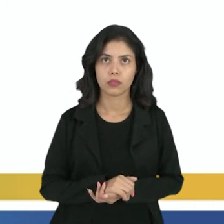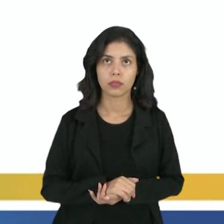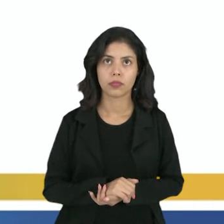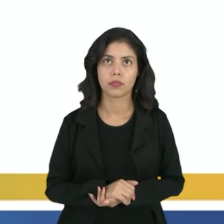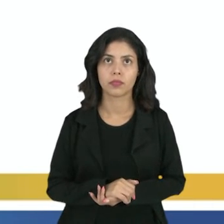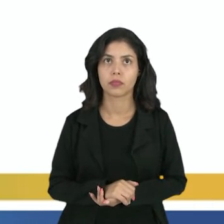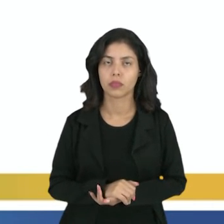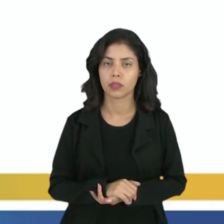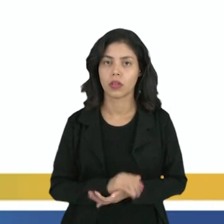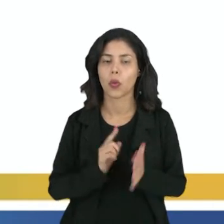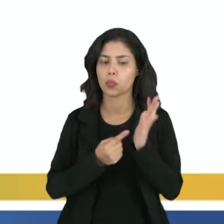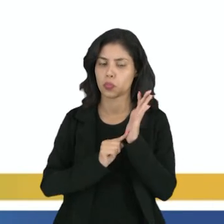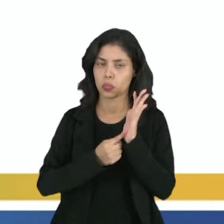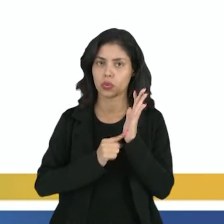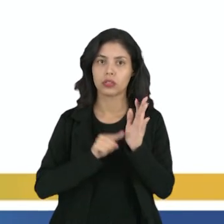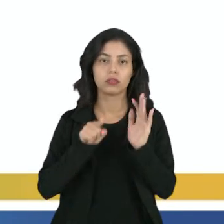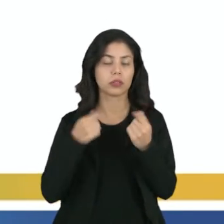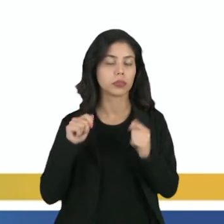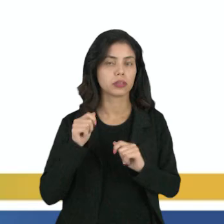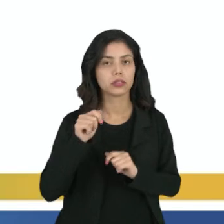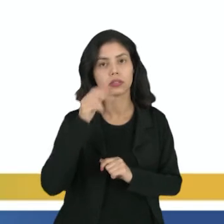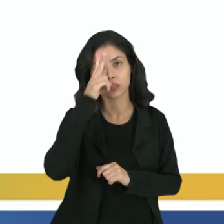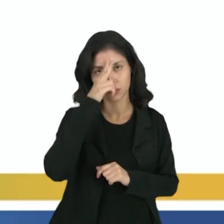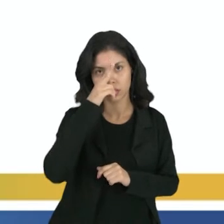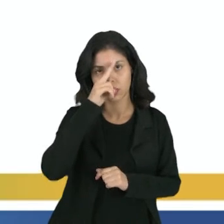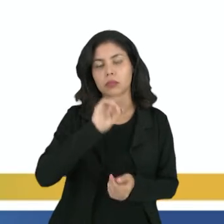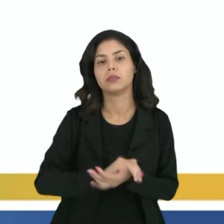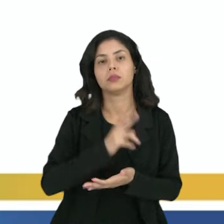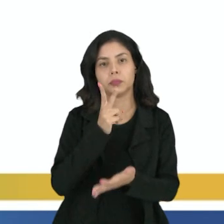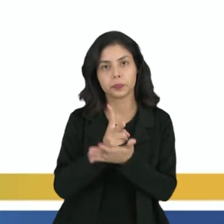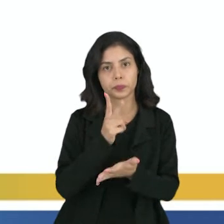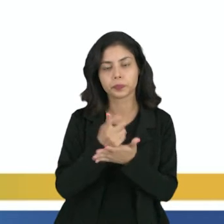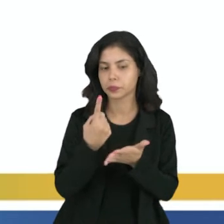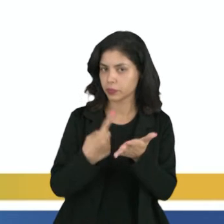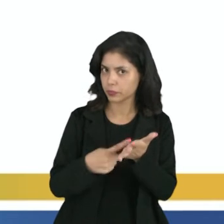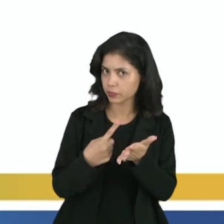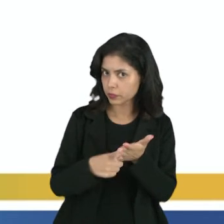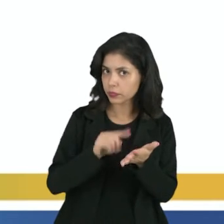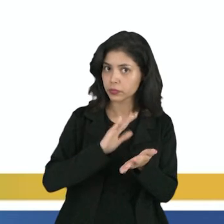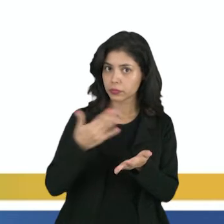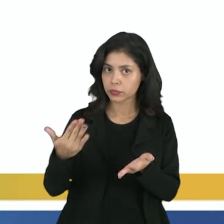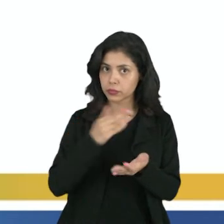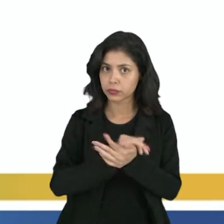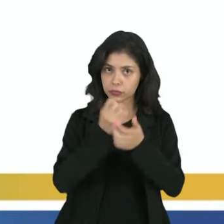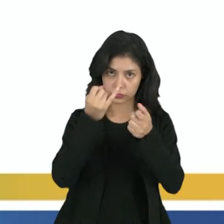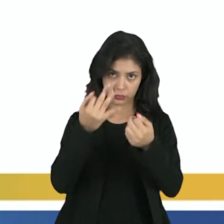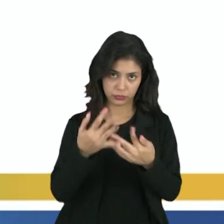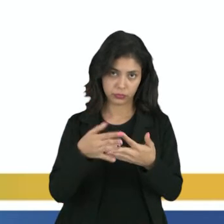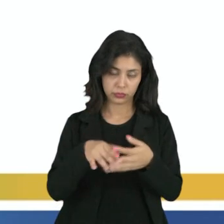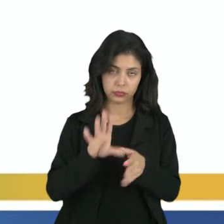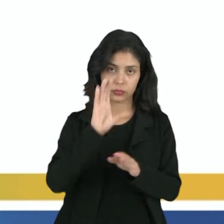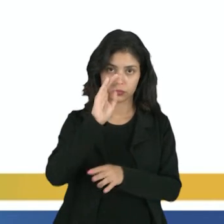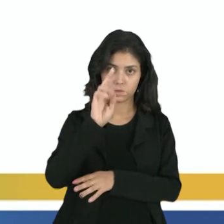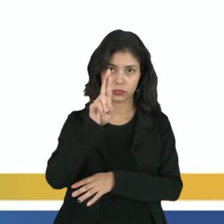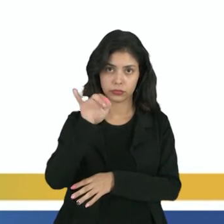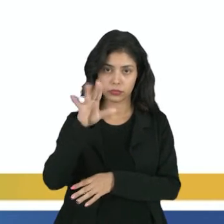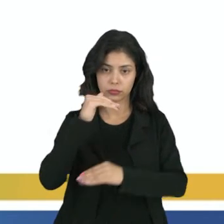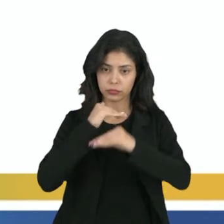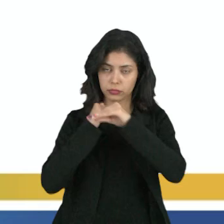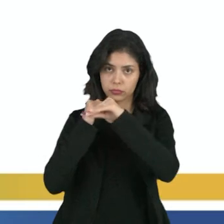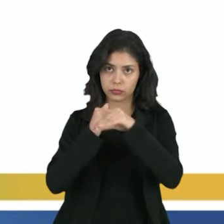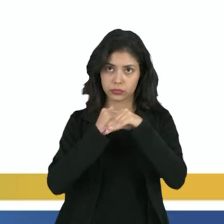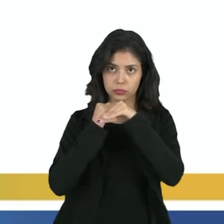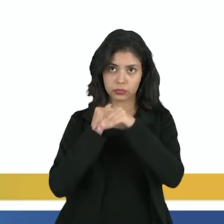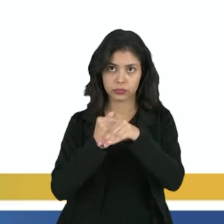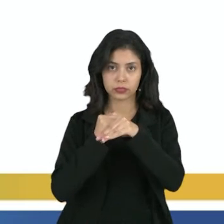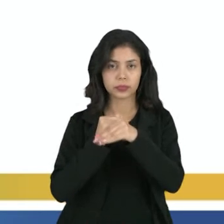isso aqui são alguns pontos que vocês precisam levar em consideração quando for determinar constante de equilíbrio em